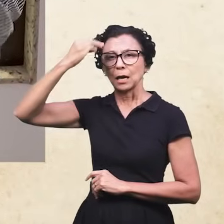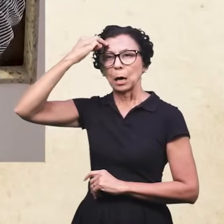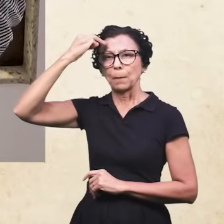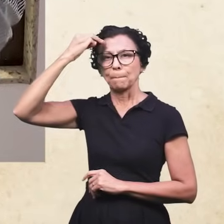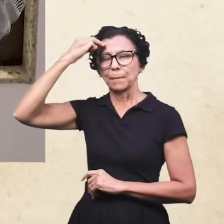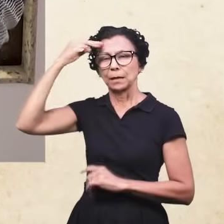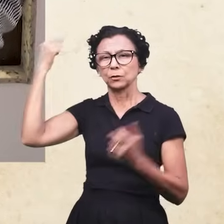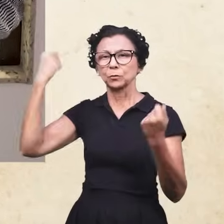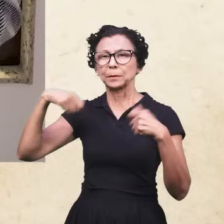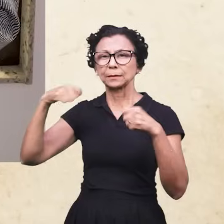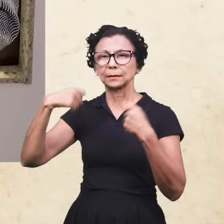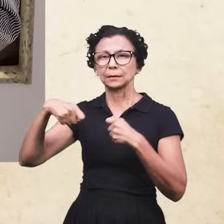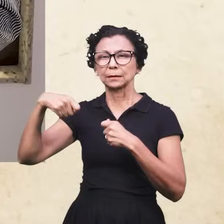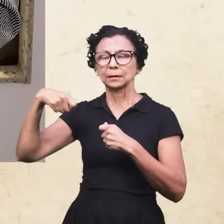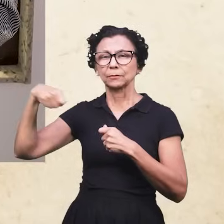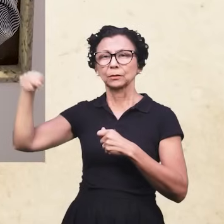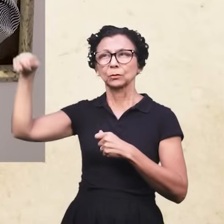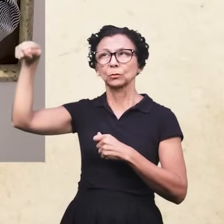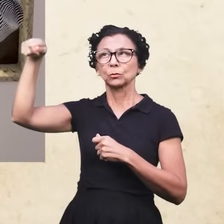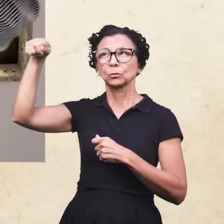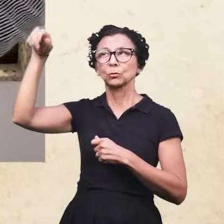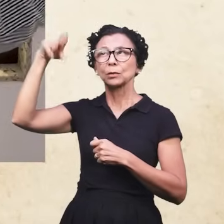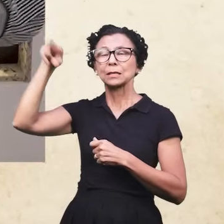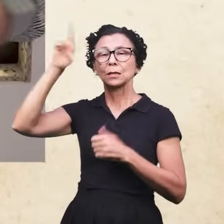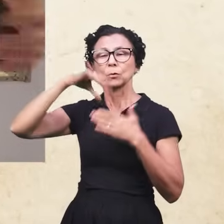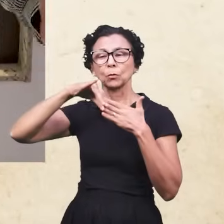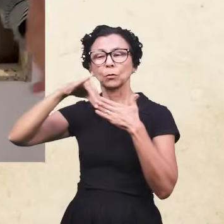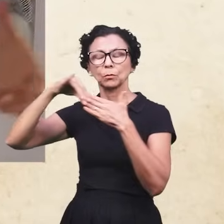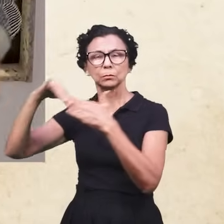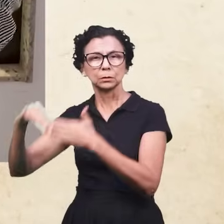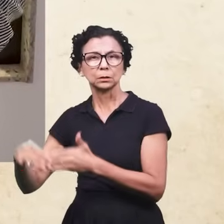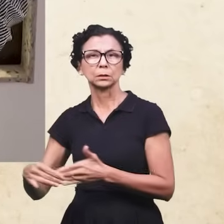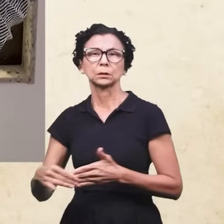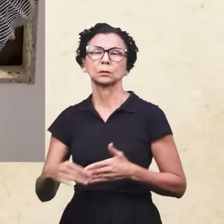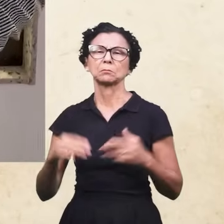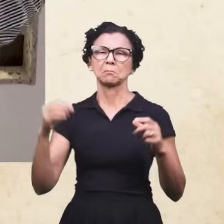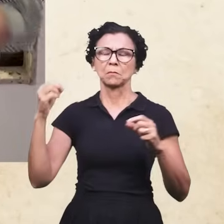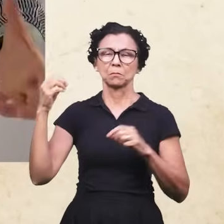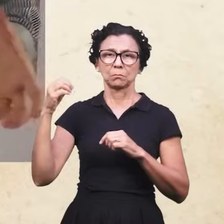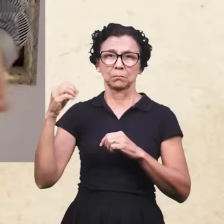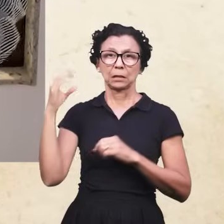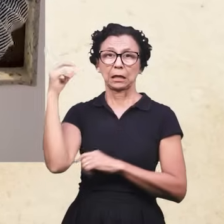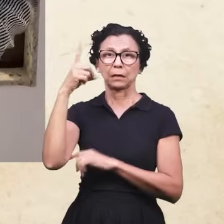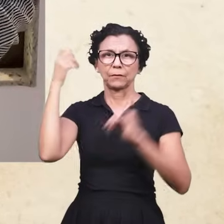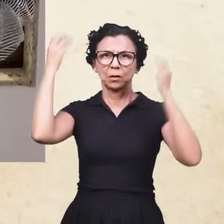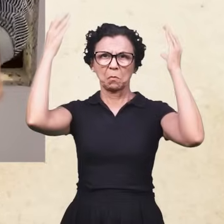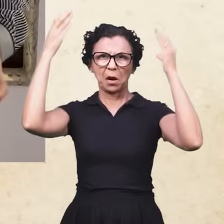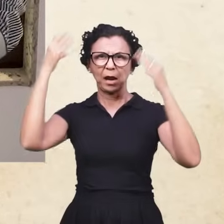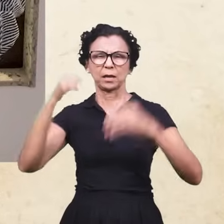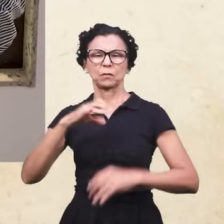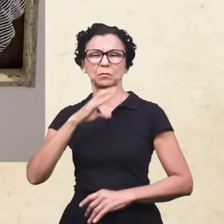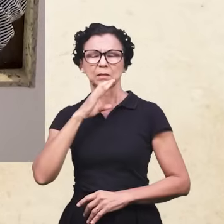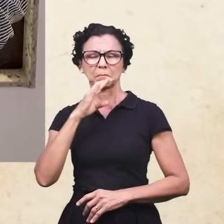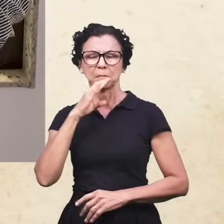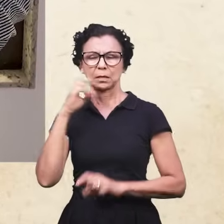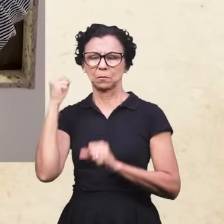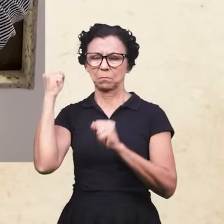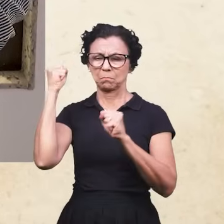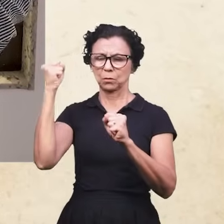dele precisava ser conduzida por Deus. Apesar de todos os seus recursos, o seu poder, o seu